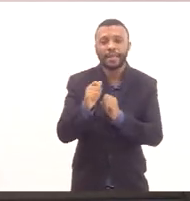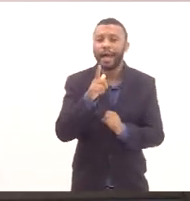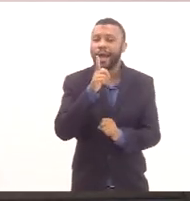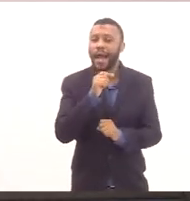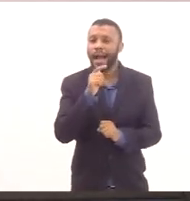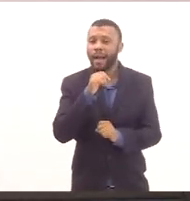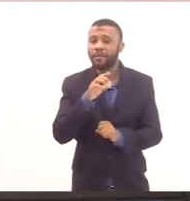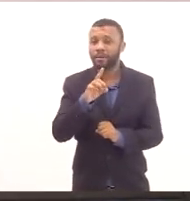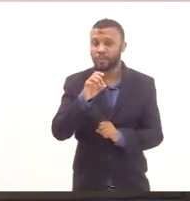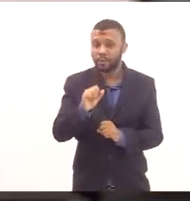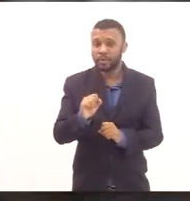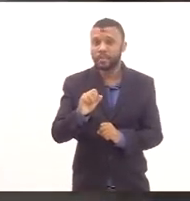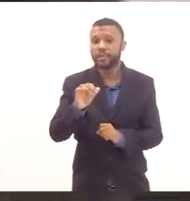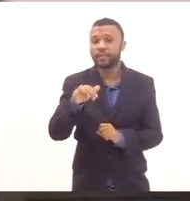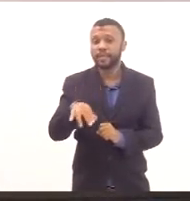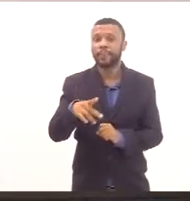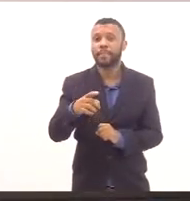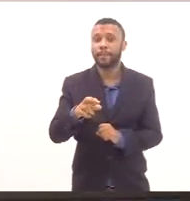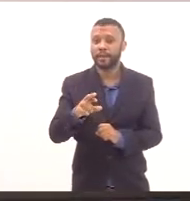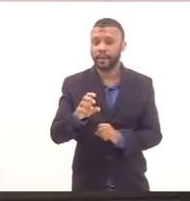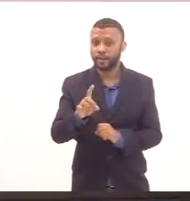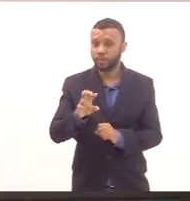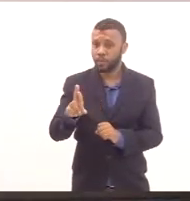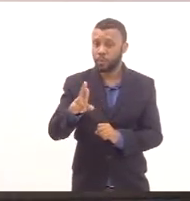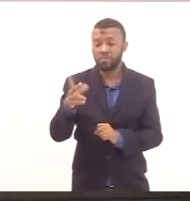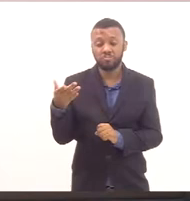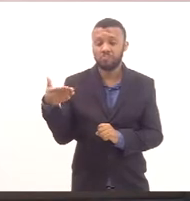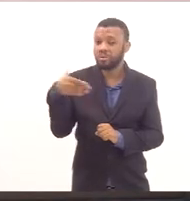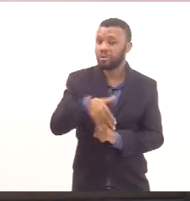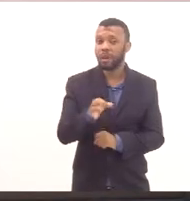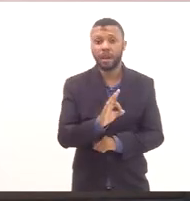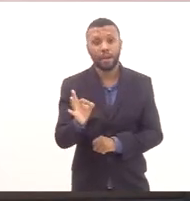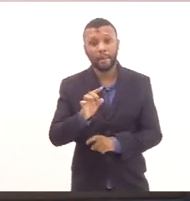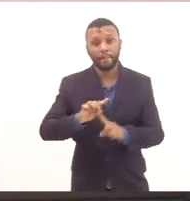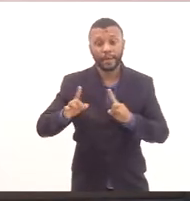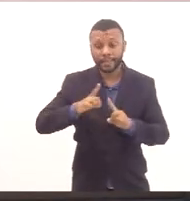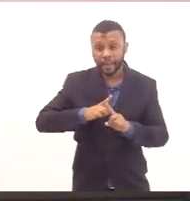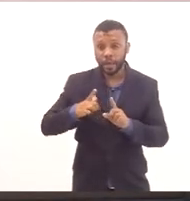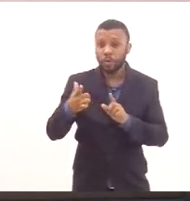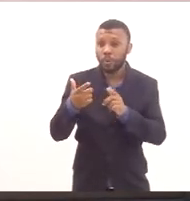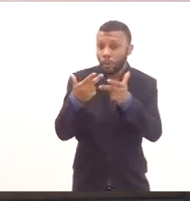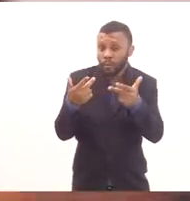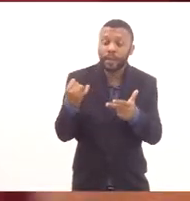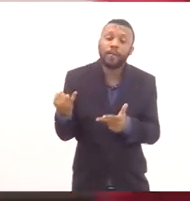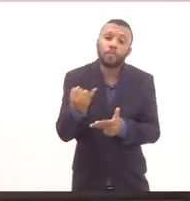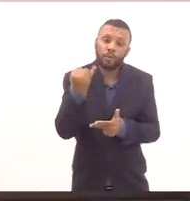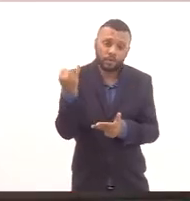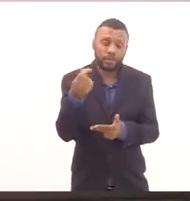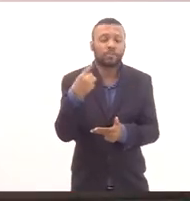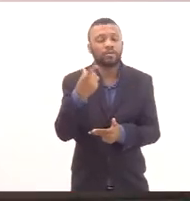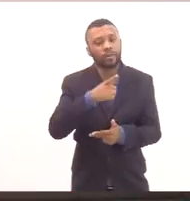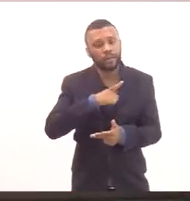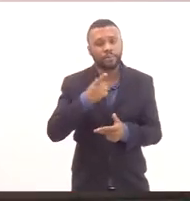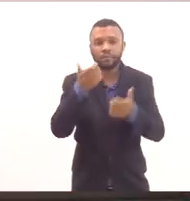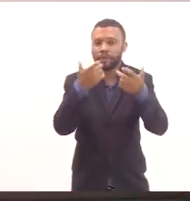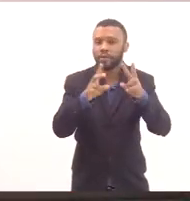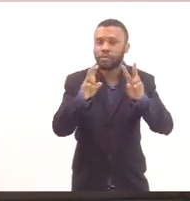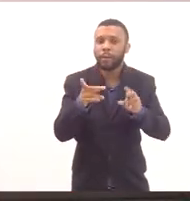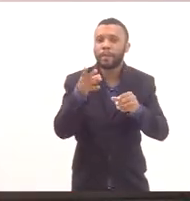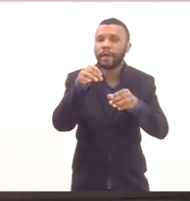simplesmente falou que não vinha me e tem um aspecto relevante lá que ele tem que falar daqui do túnel extravasor